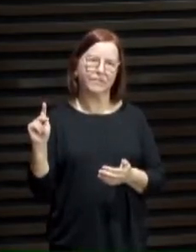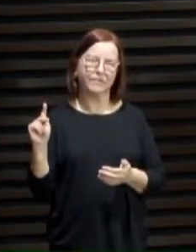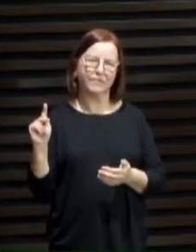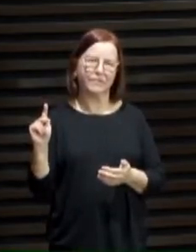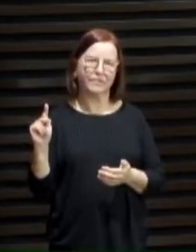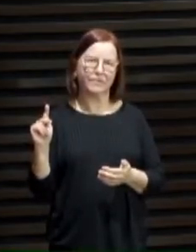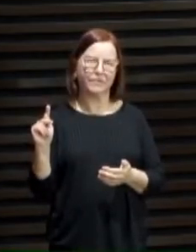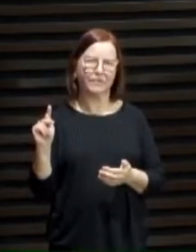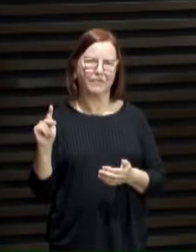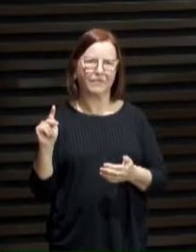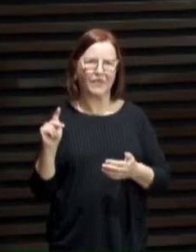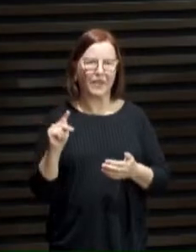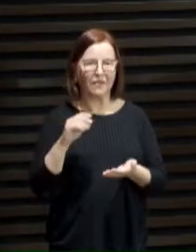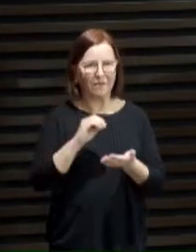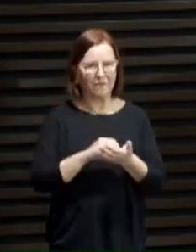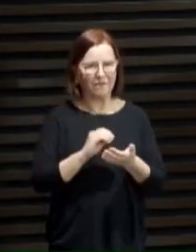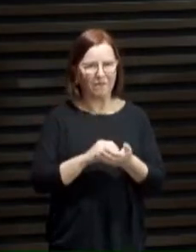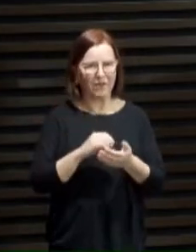idiosincrasias,